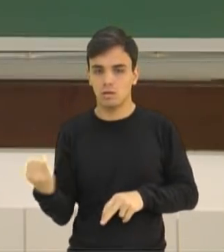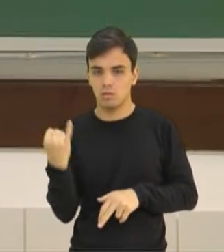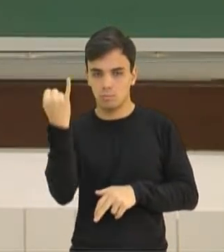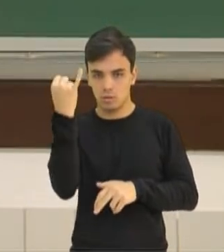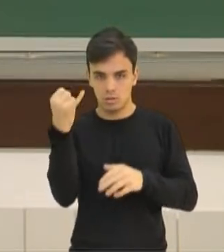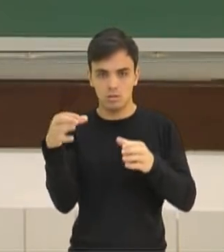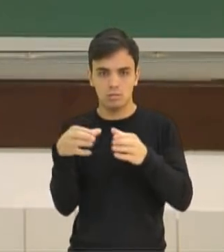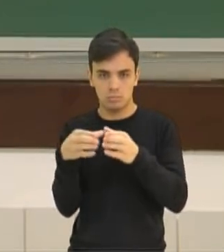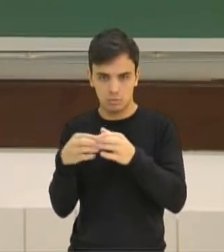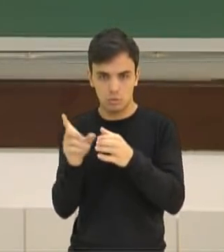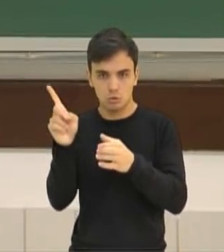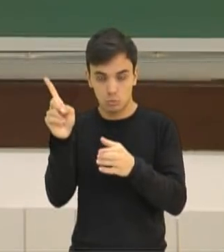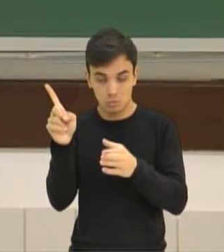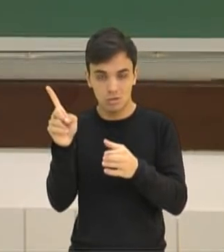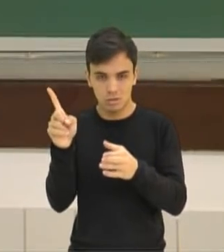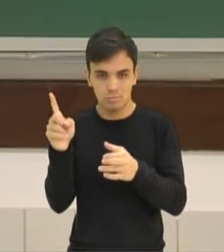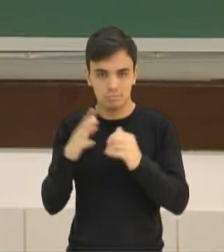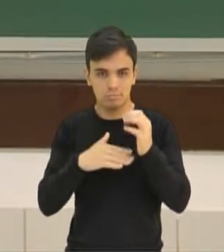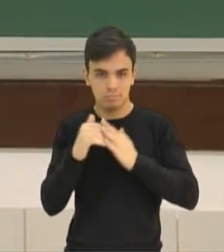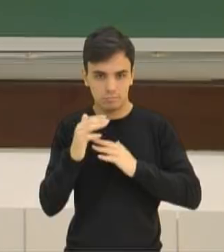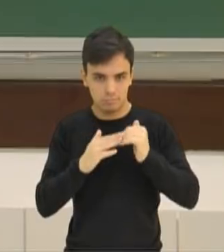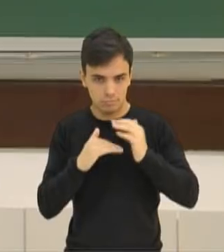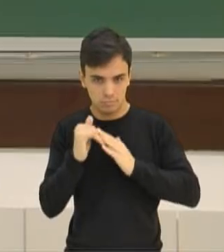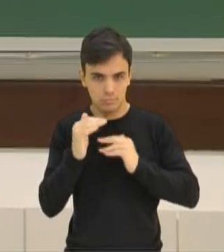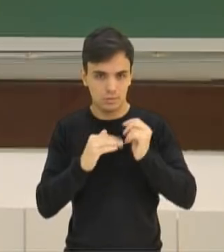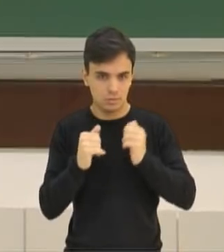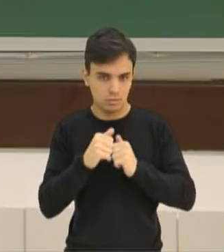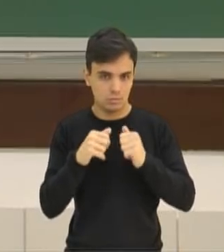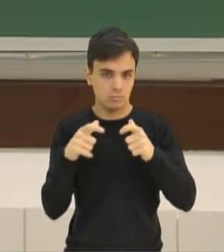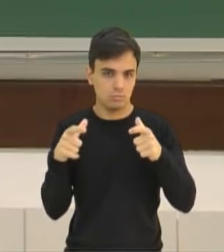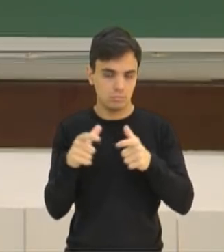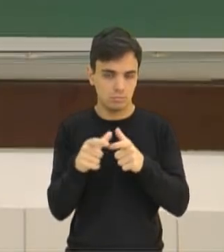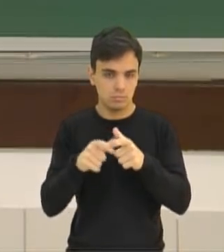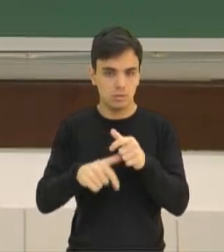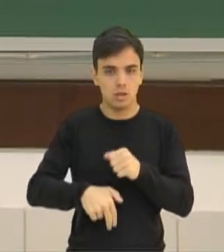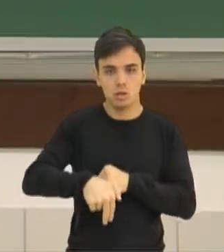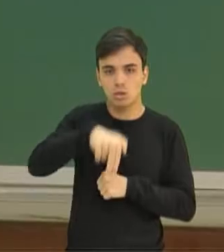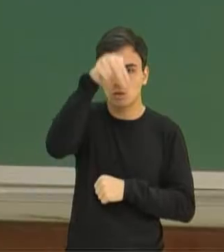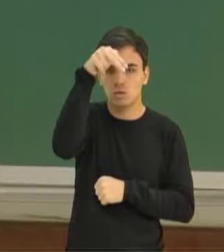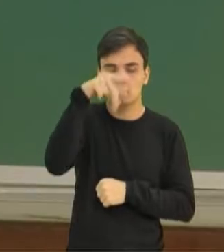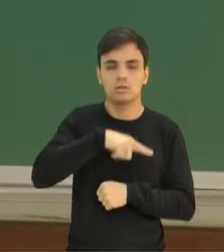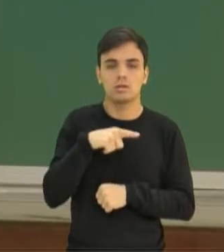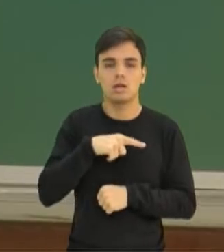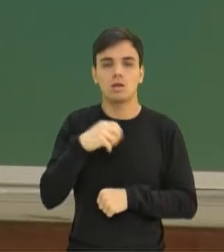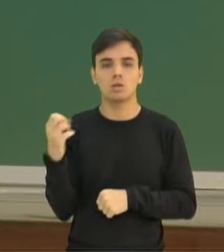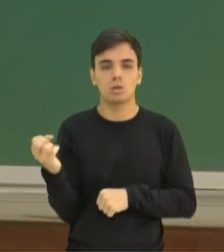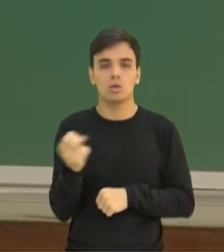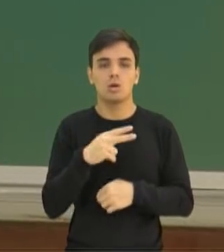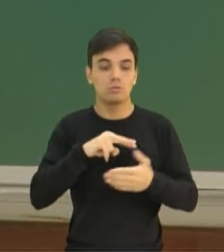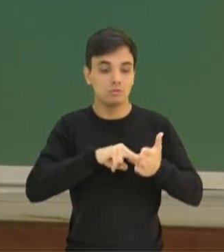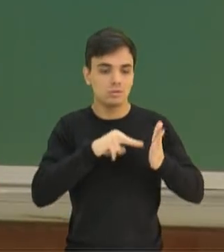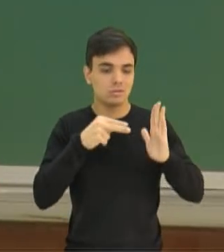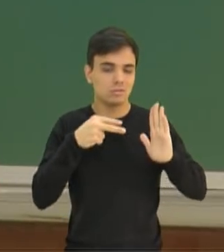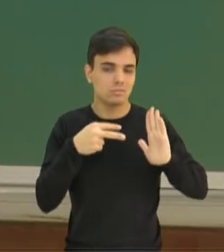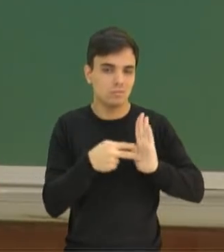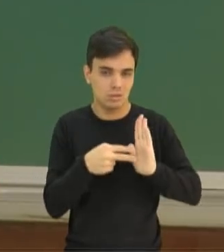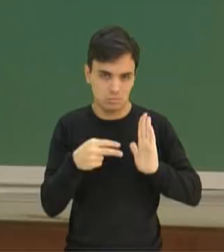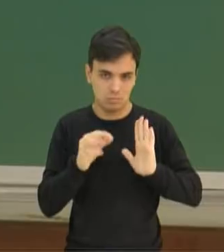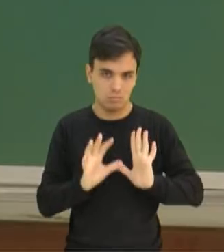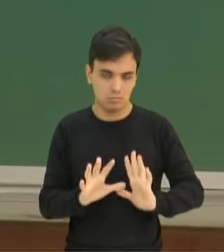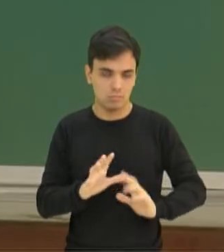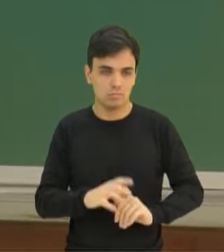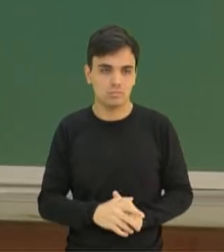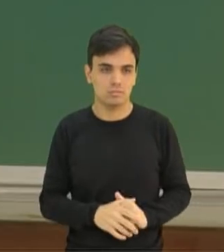de Manaus para a industrialização da região norte, certo? Ela dá um novo significado ali para a indústria na região